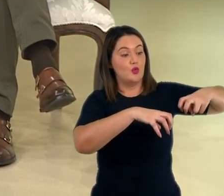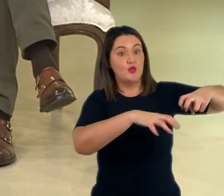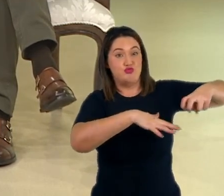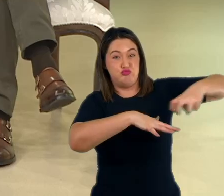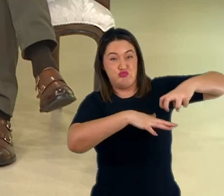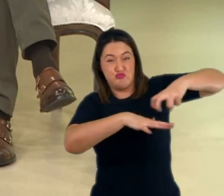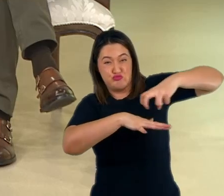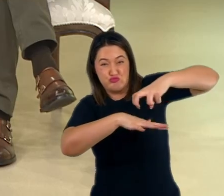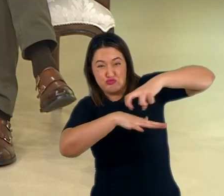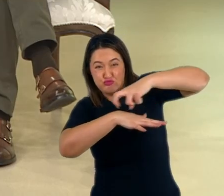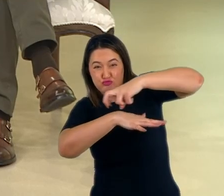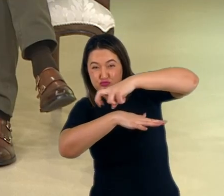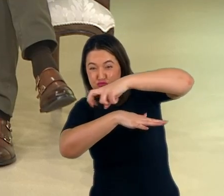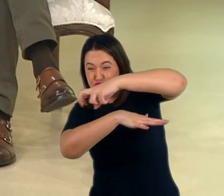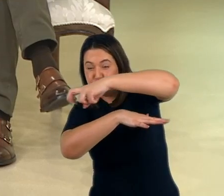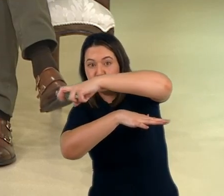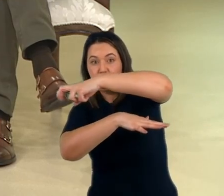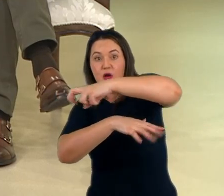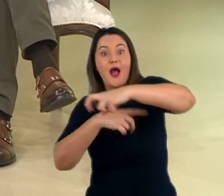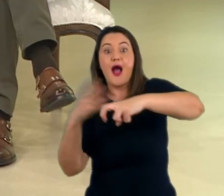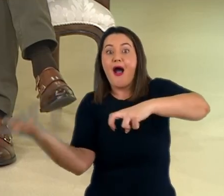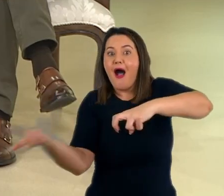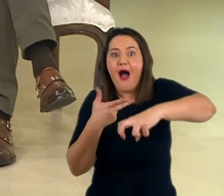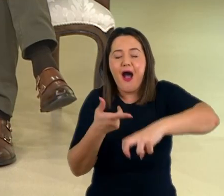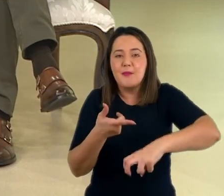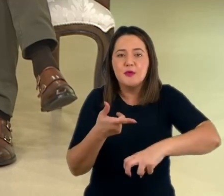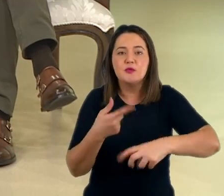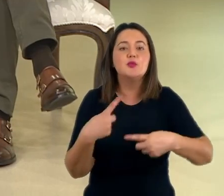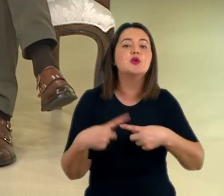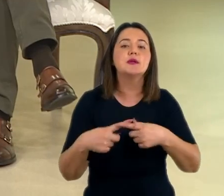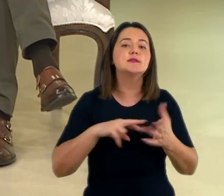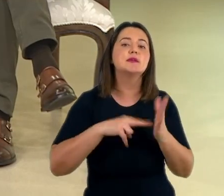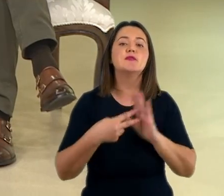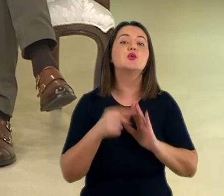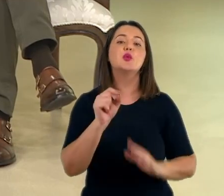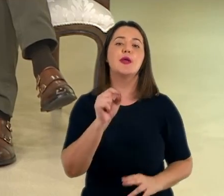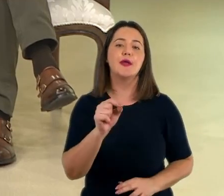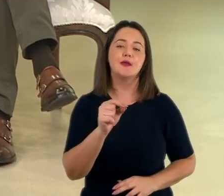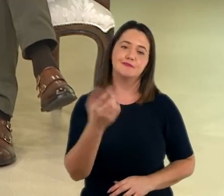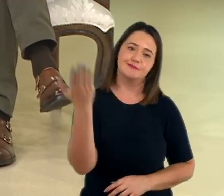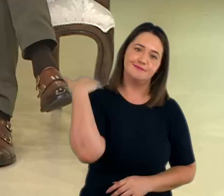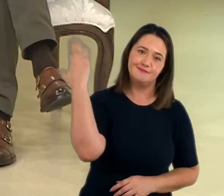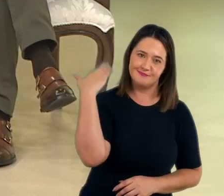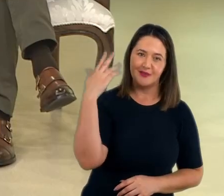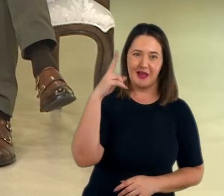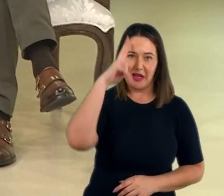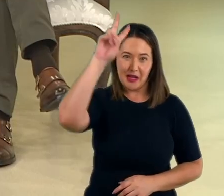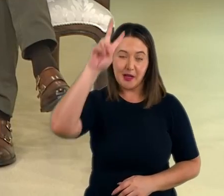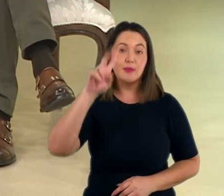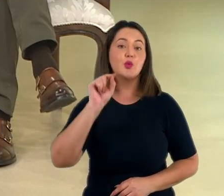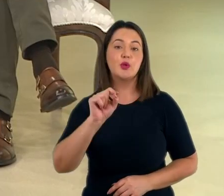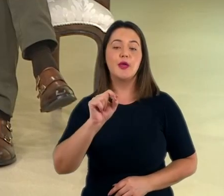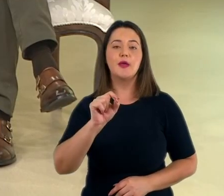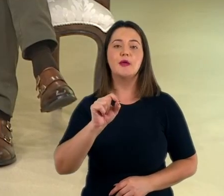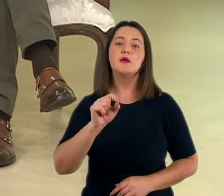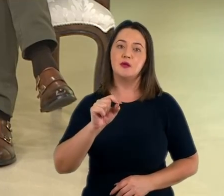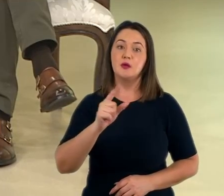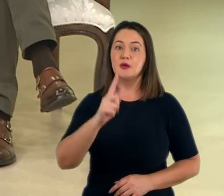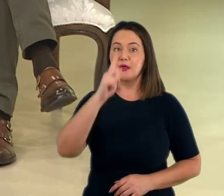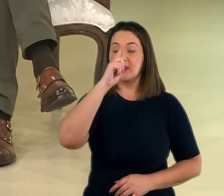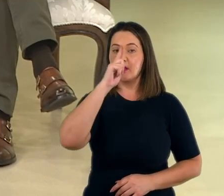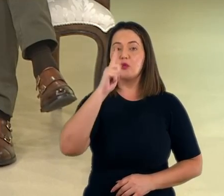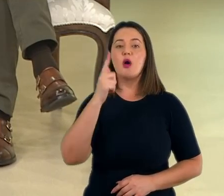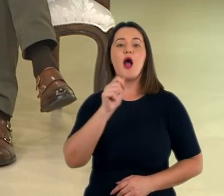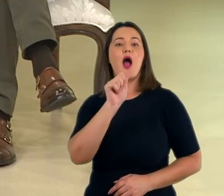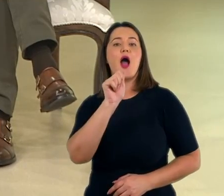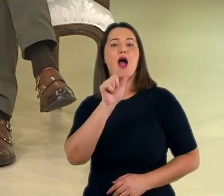5, significa que ele se movia rapidamente. Este simbolismo comunica a rapidez das conquistas de